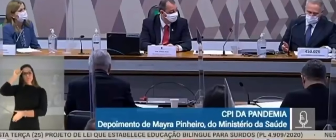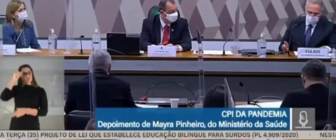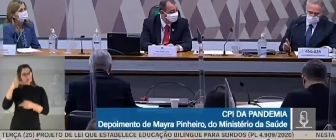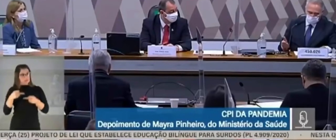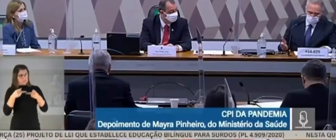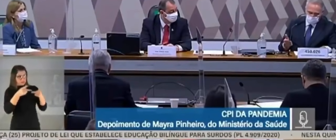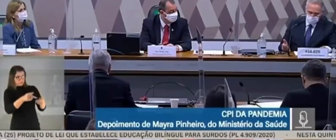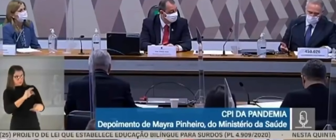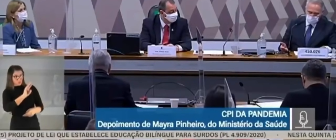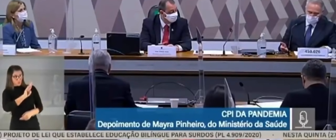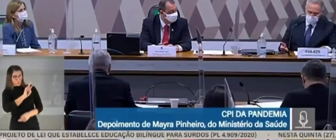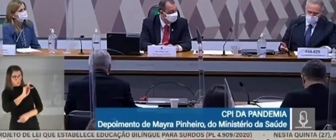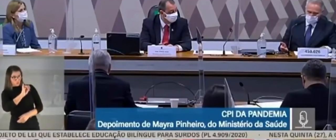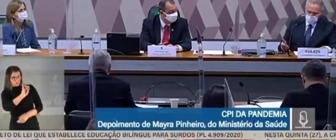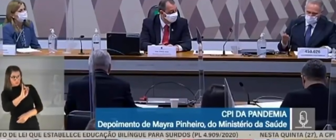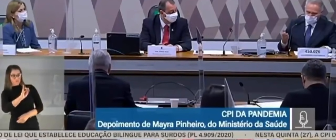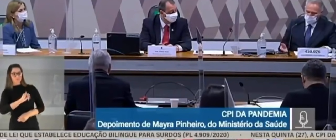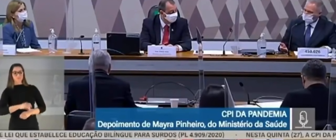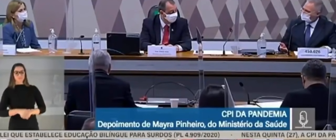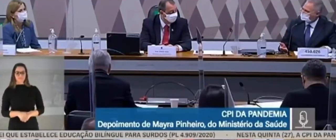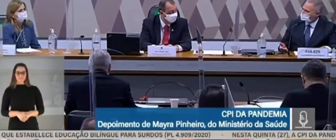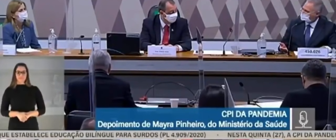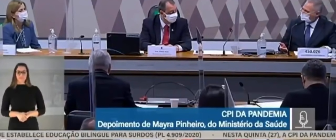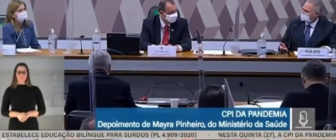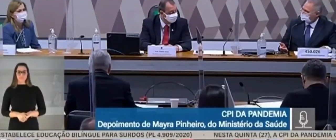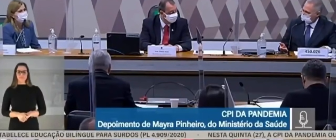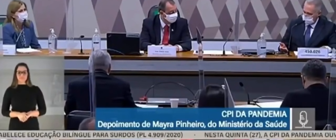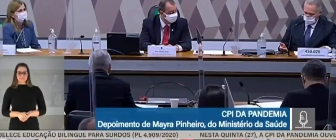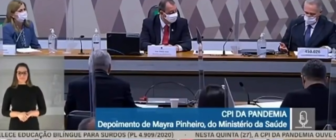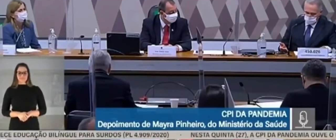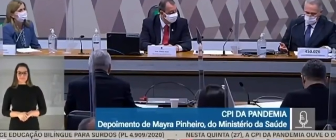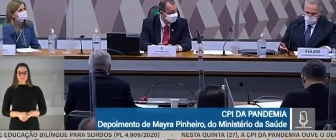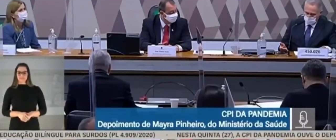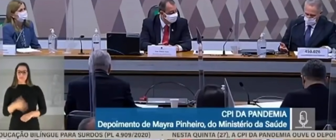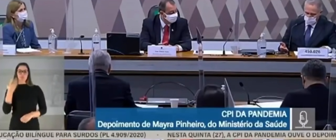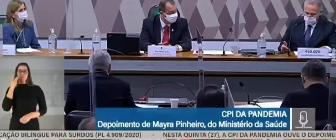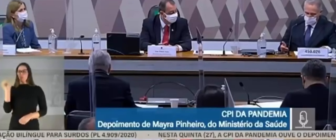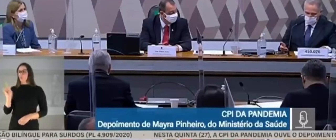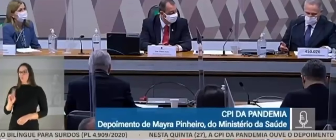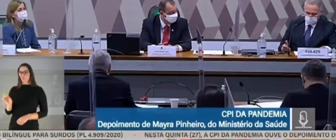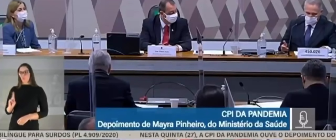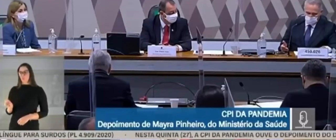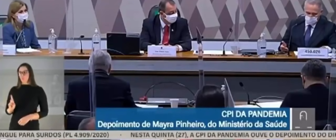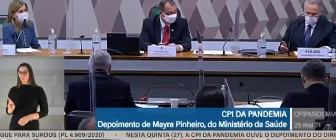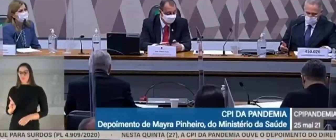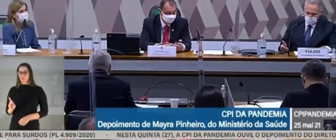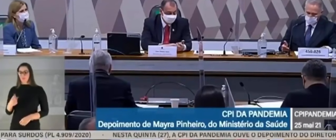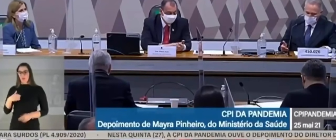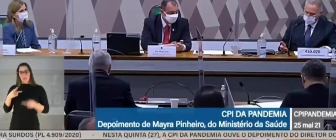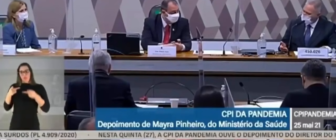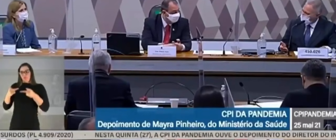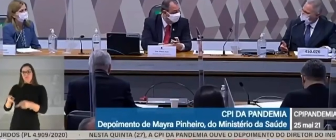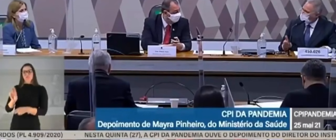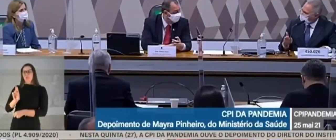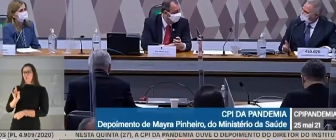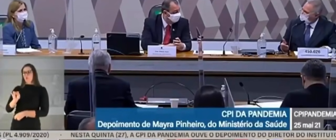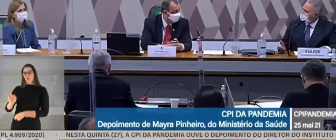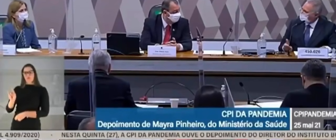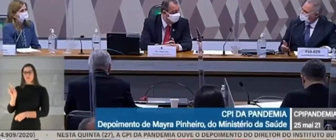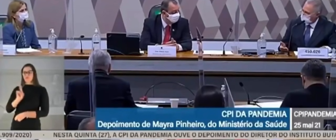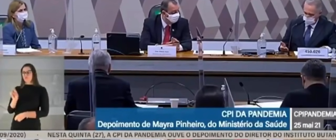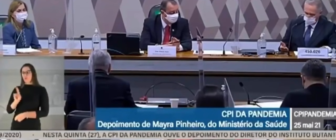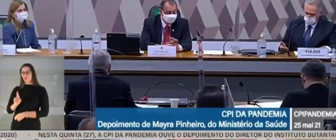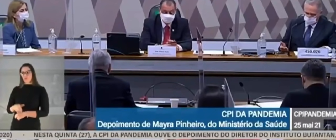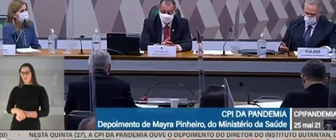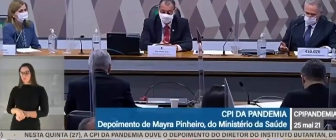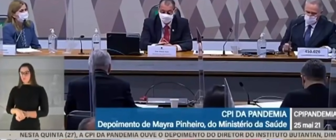de saúde para recomendar aos médicos do SUS o uso do tratamento precoce? Não, senhor. Não visitei as unidades. Não visitou para